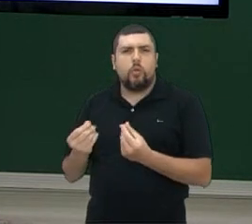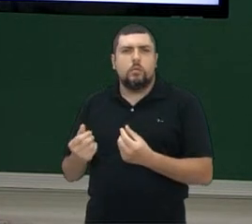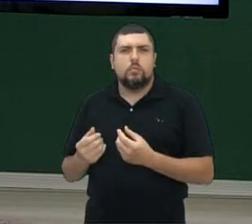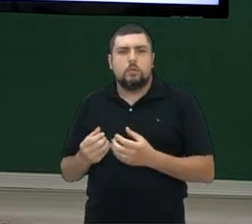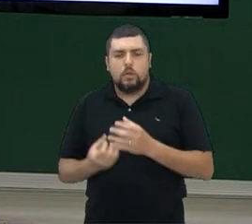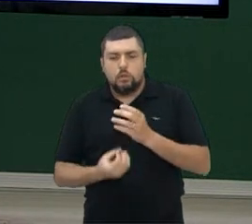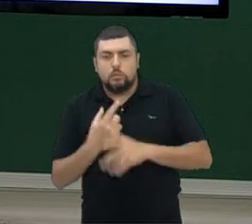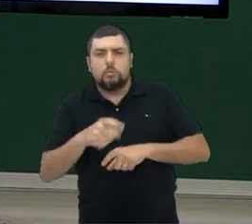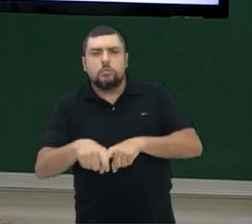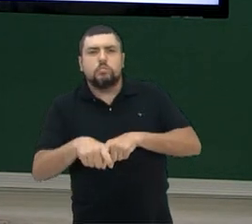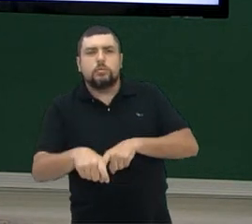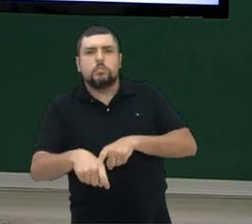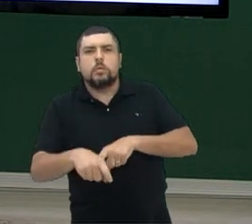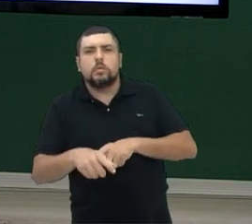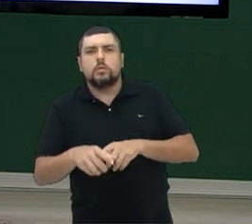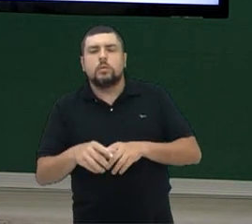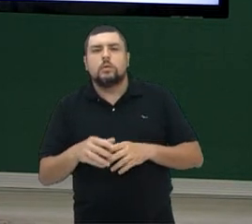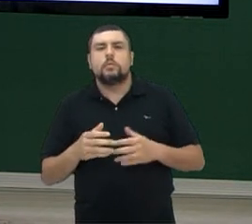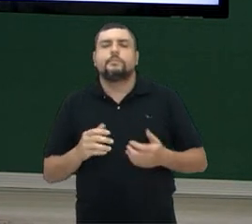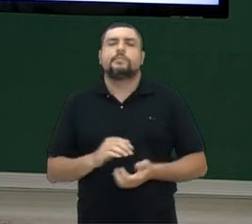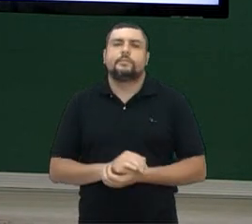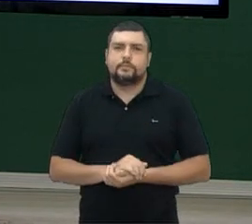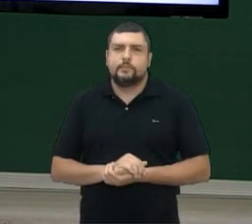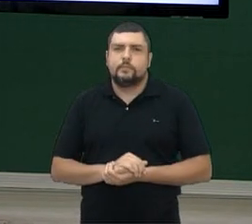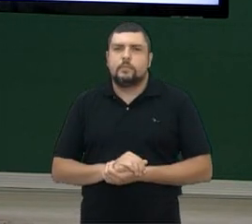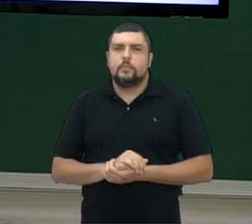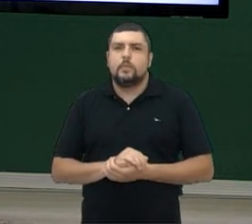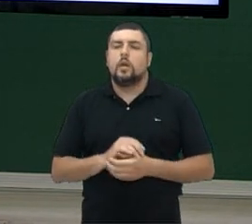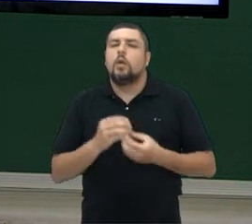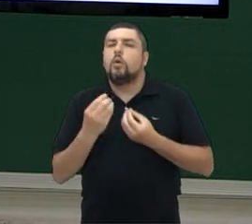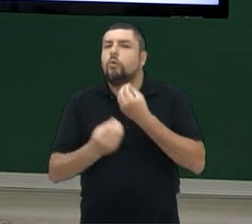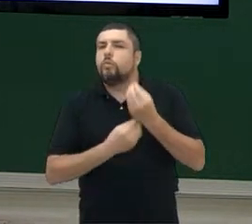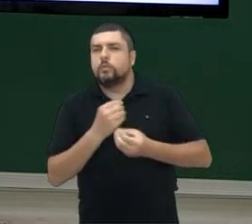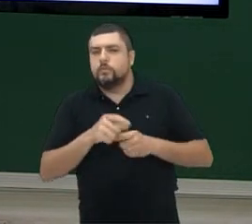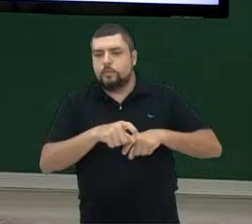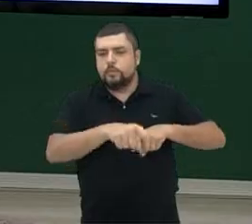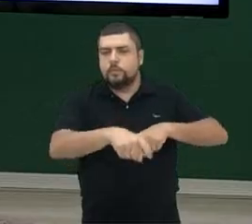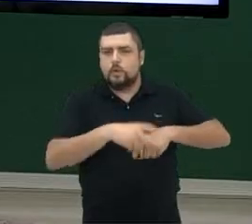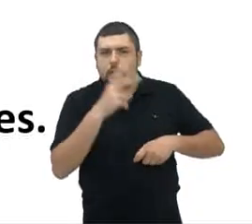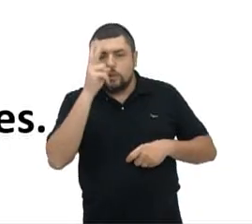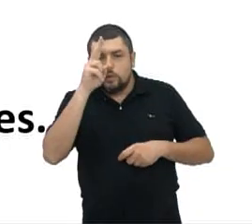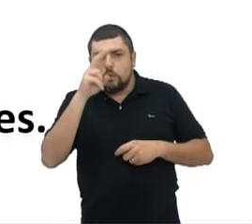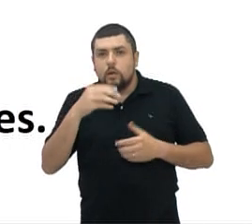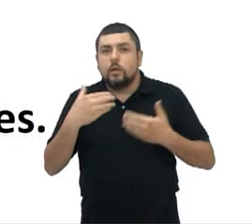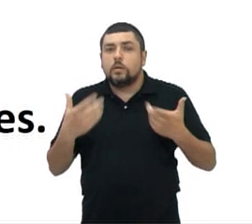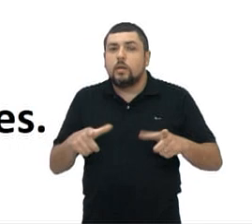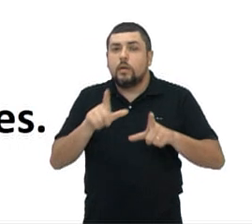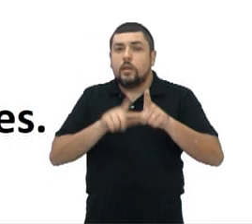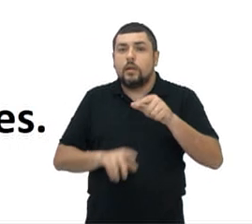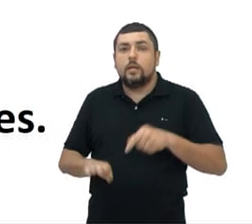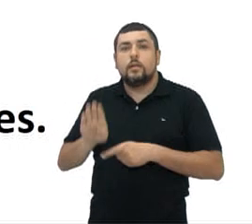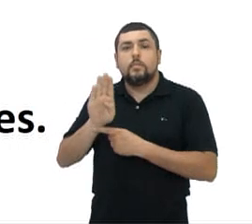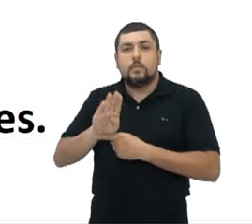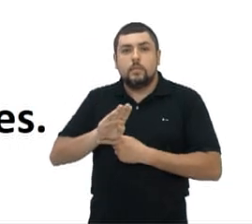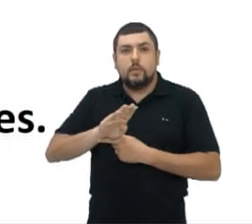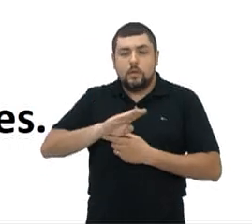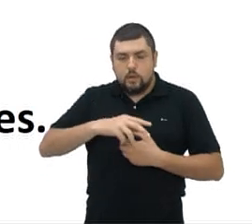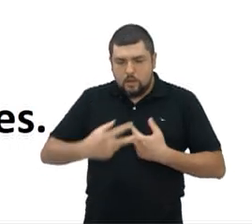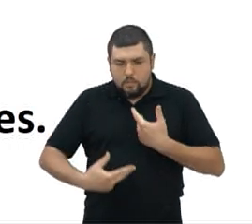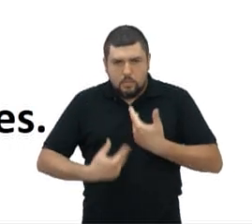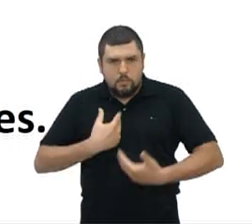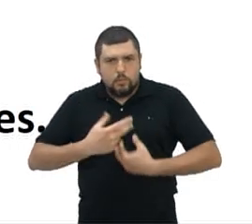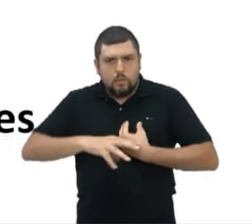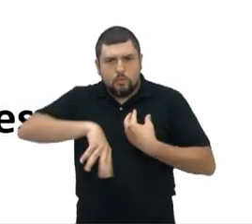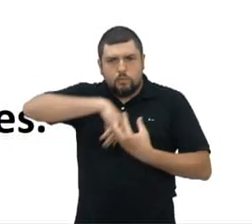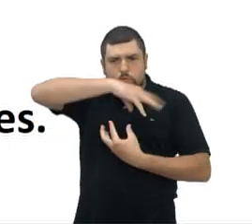camponeses. O que nós vimos, inclusive, da história sobre os camponeses, sobre os escravizados? Letra B. A mumificação também foi uma